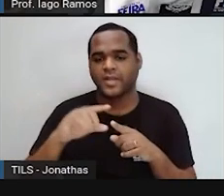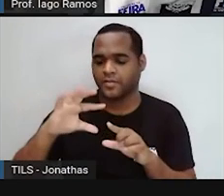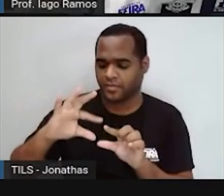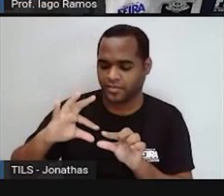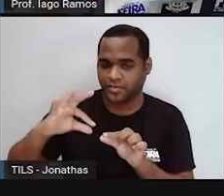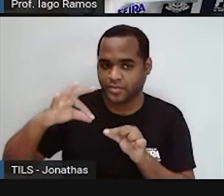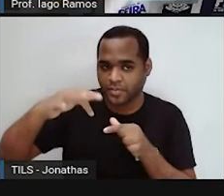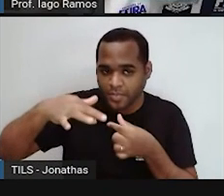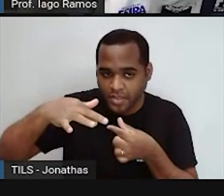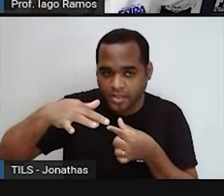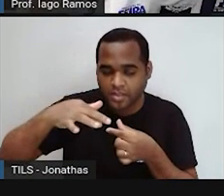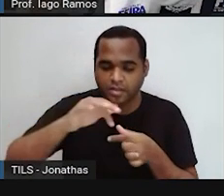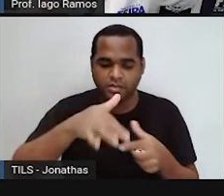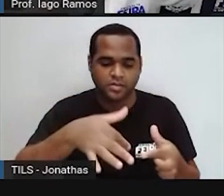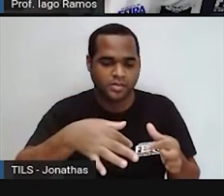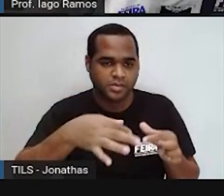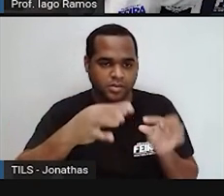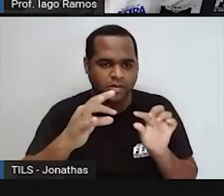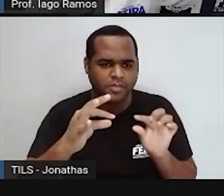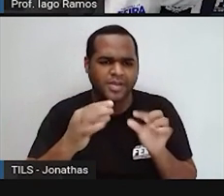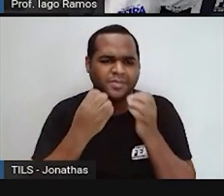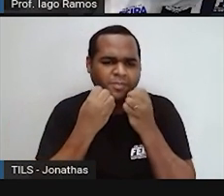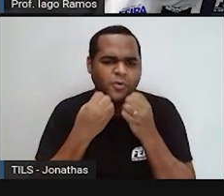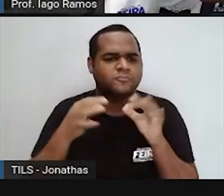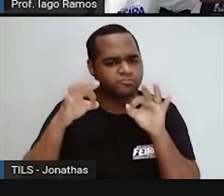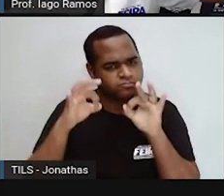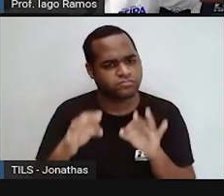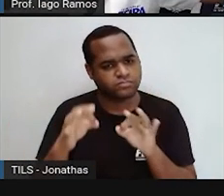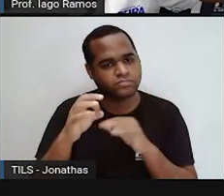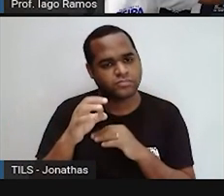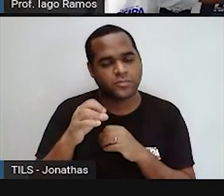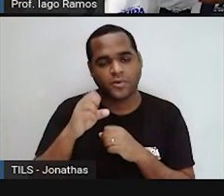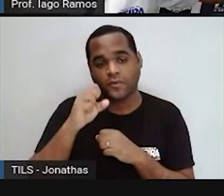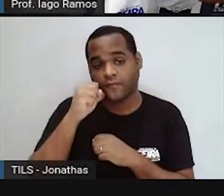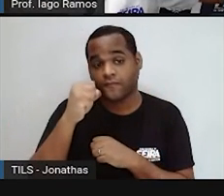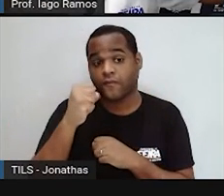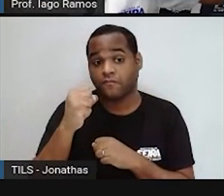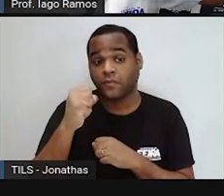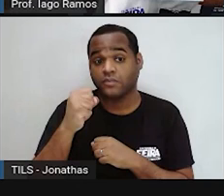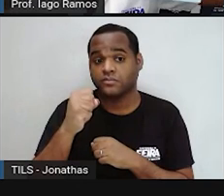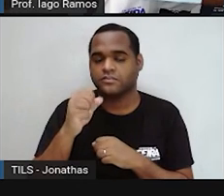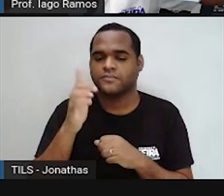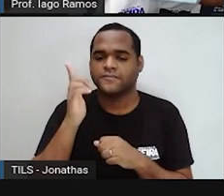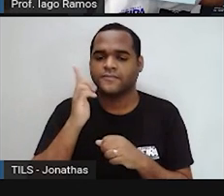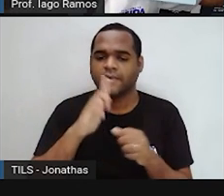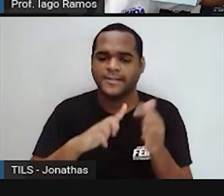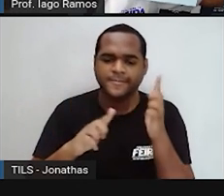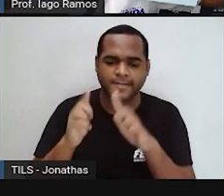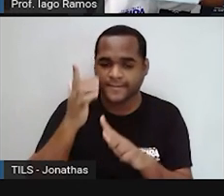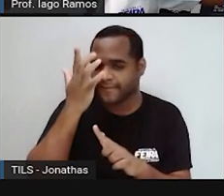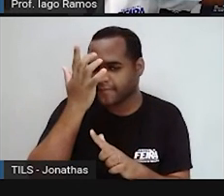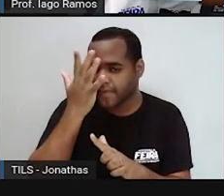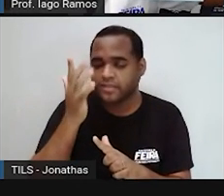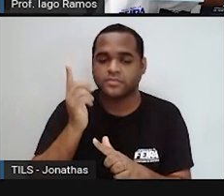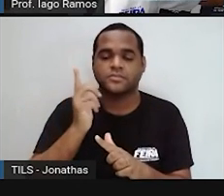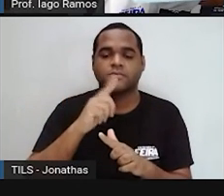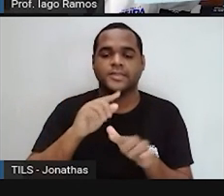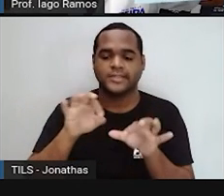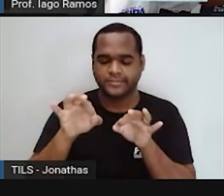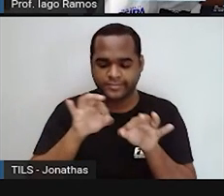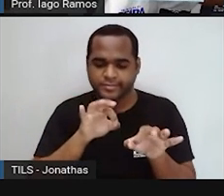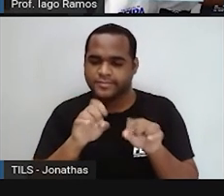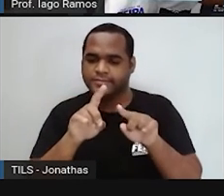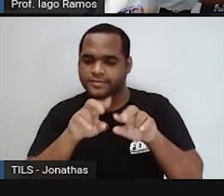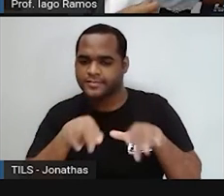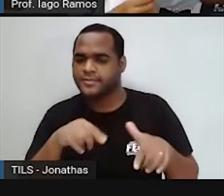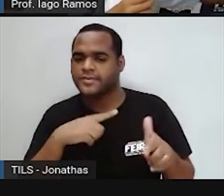dobrar tem que fazer uma dobradura bem firme para que isso se torne mais fácil no momento que você